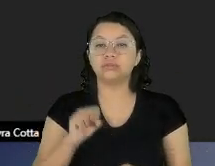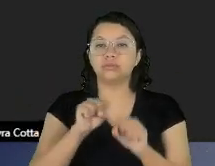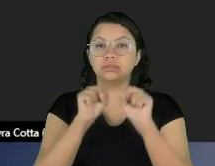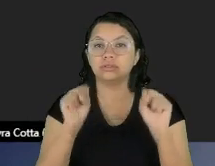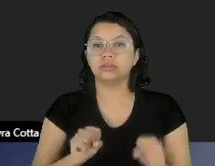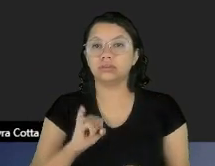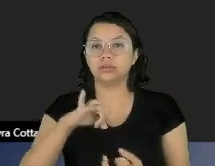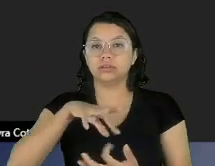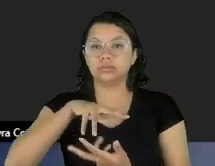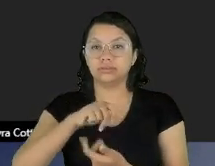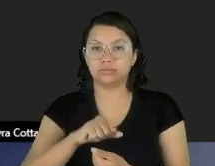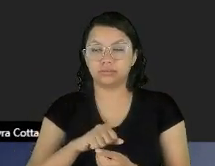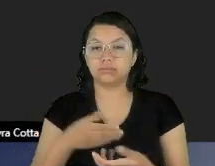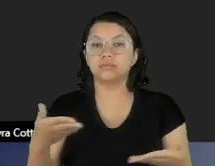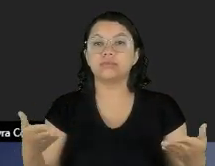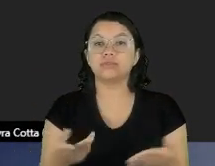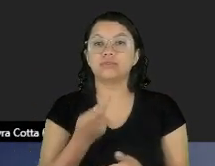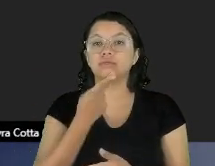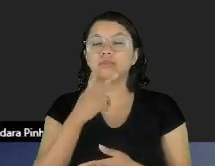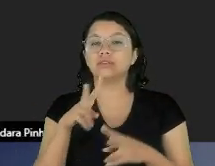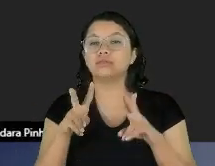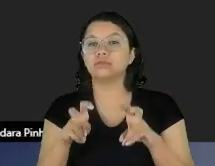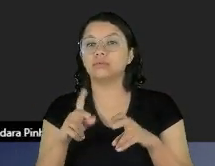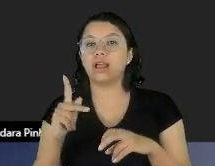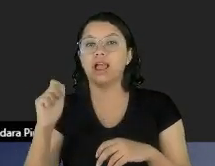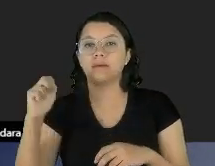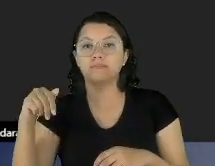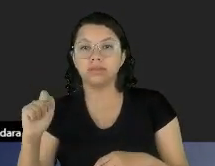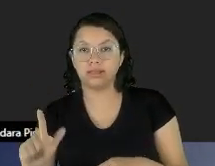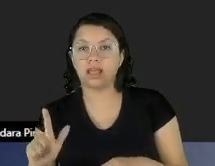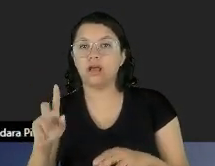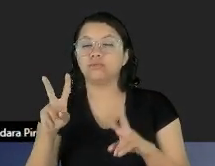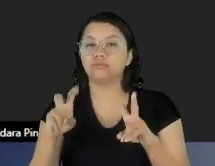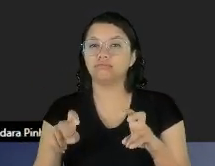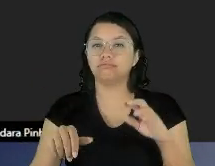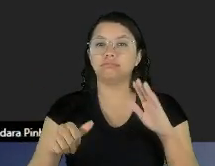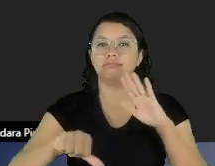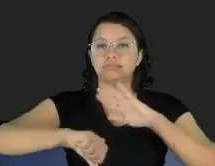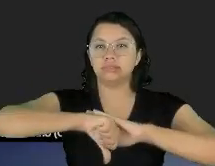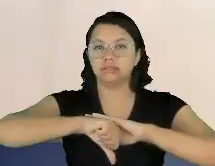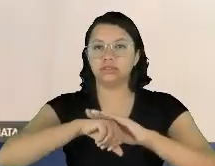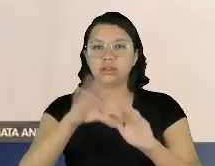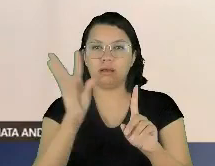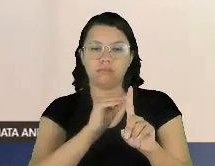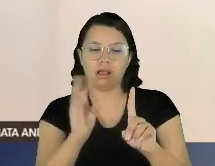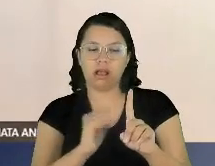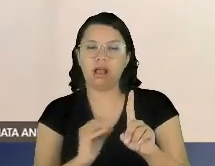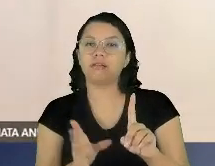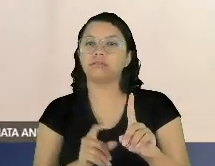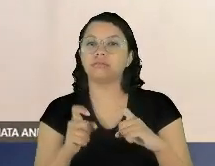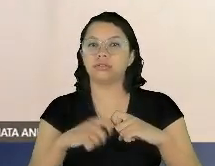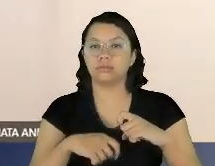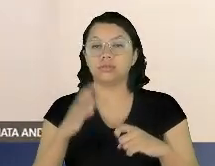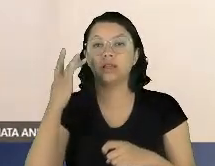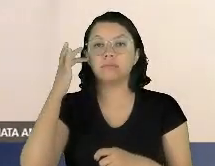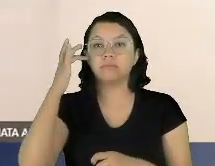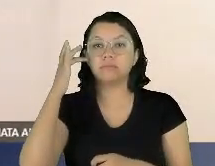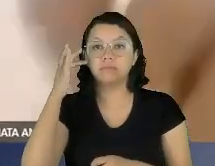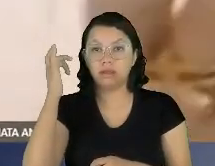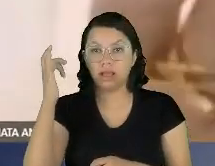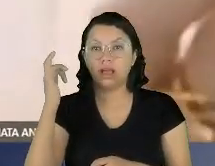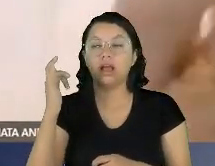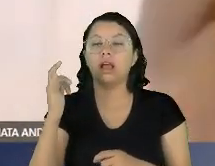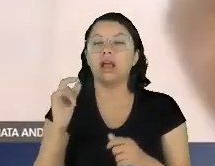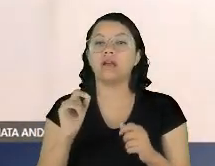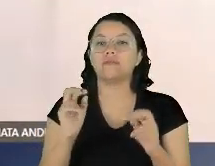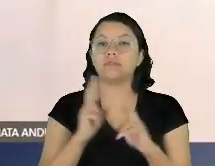interamericano. Hoje nós vamos falar sobre a parte penal do crime de importunação sexual. E amanhã, fazendo